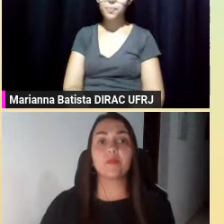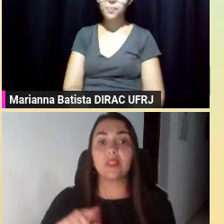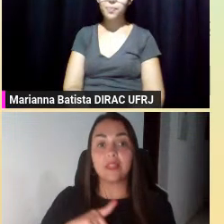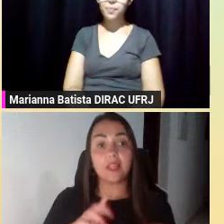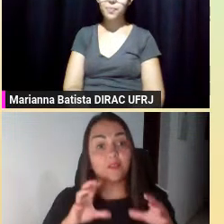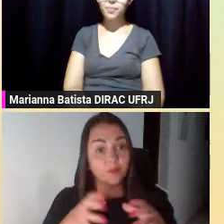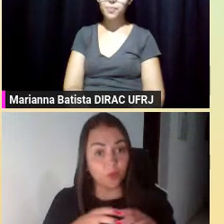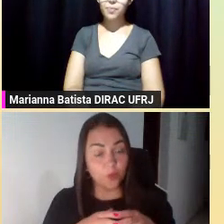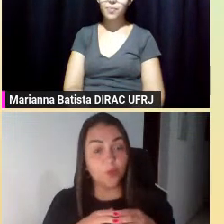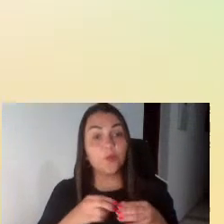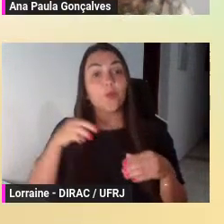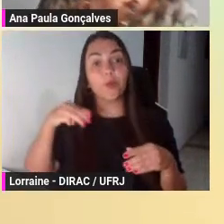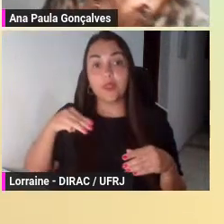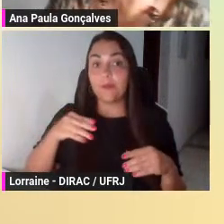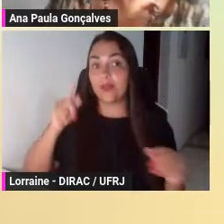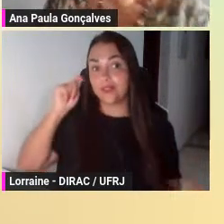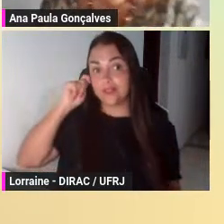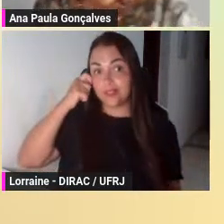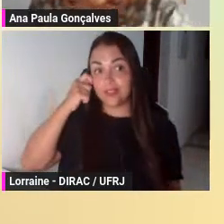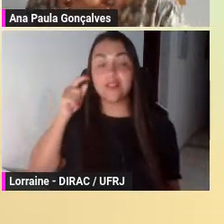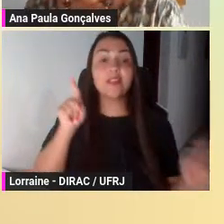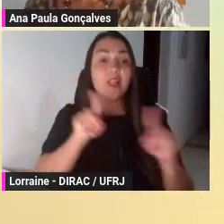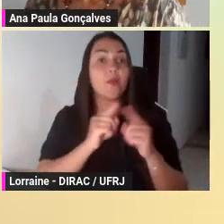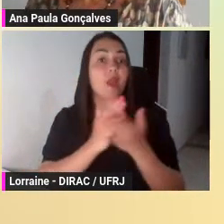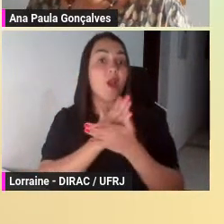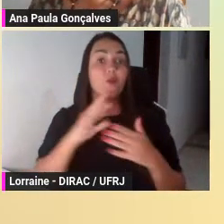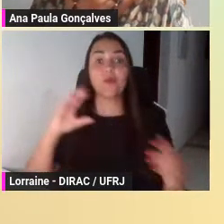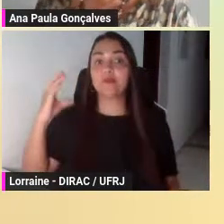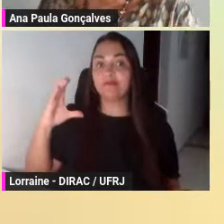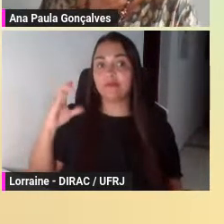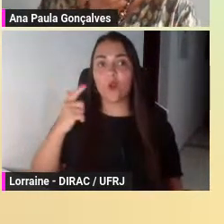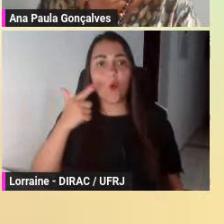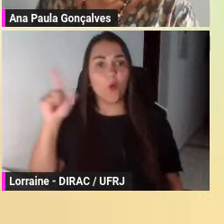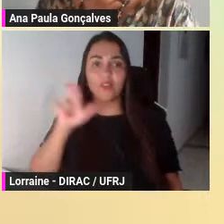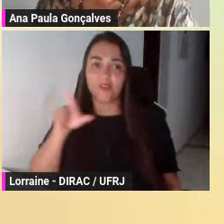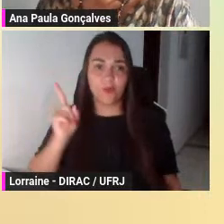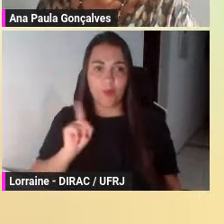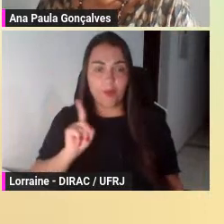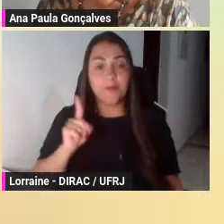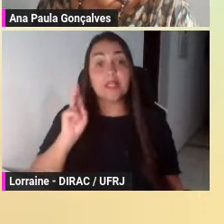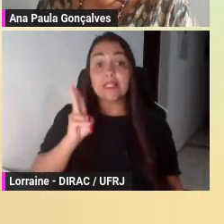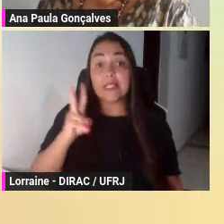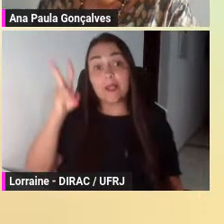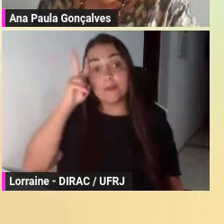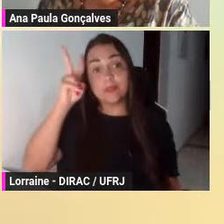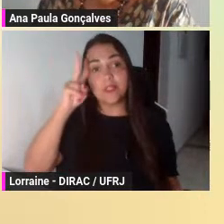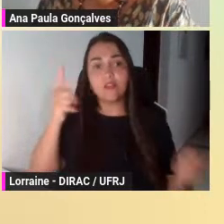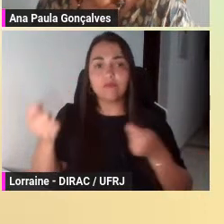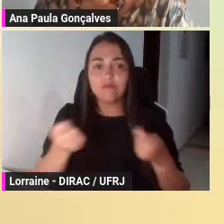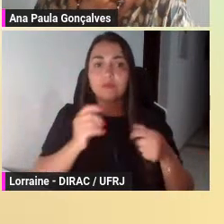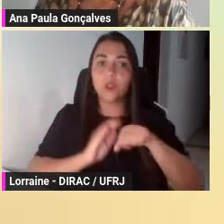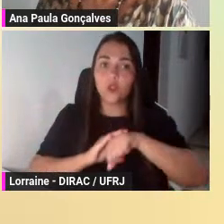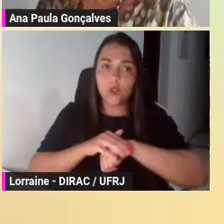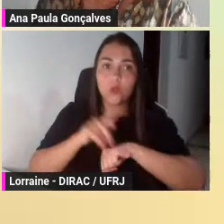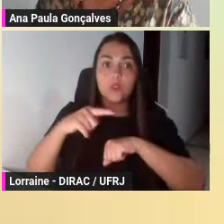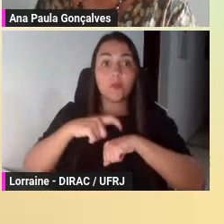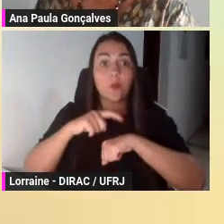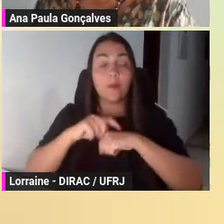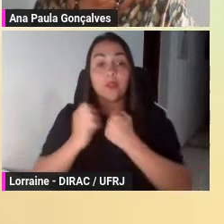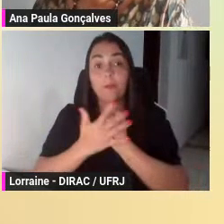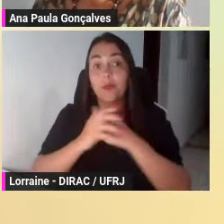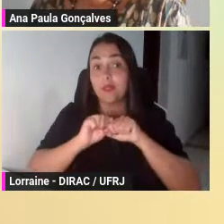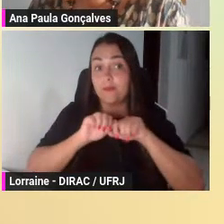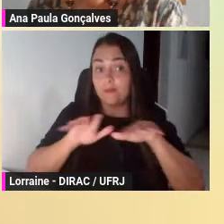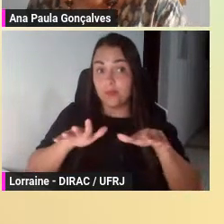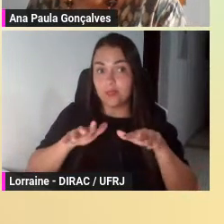autoras negras. Algumas cientistas, outras não. Isso a gente fazia às segundas-feiras à noite, durante a pandemia.